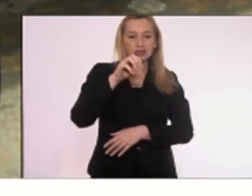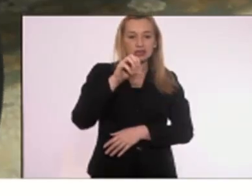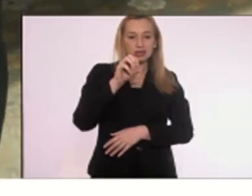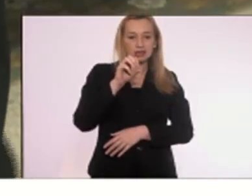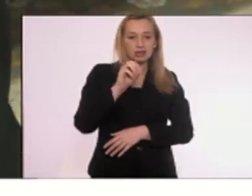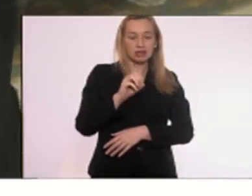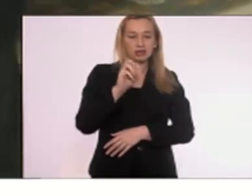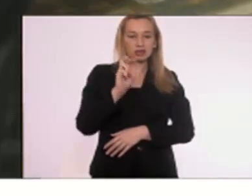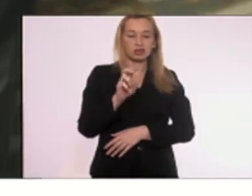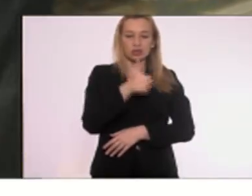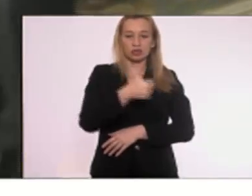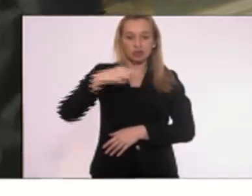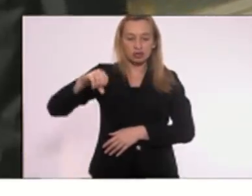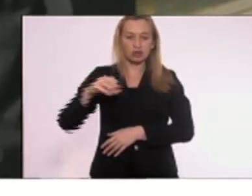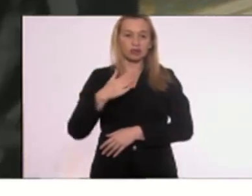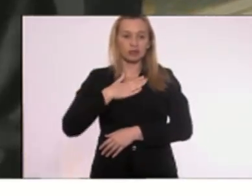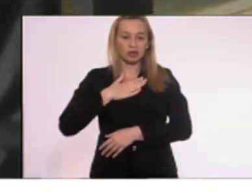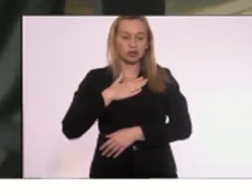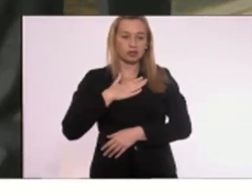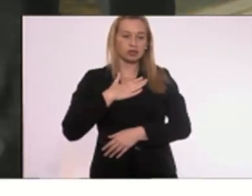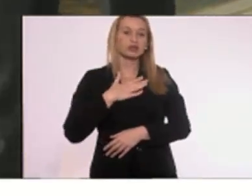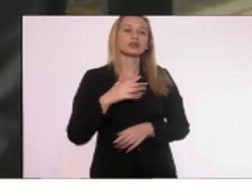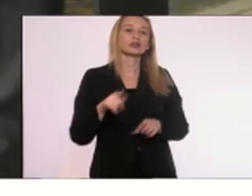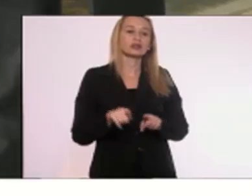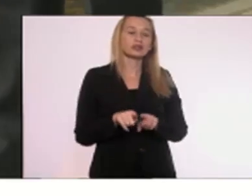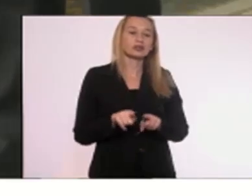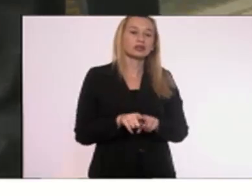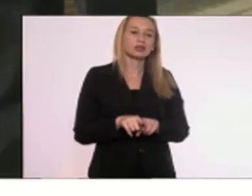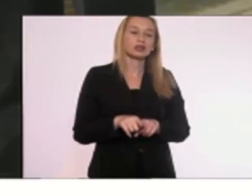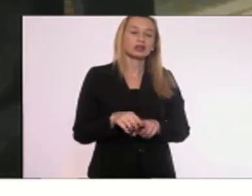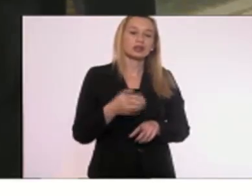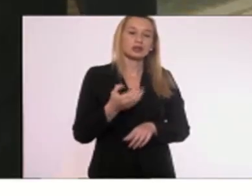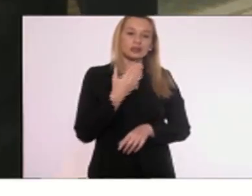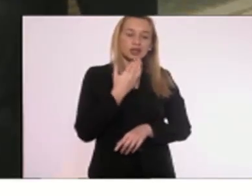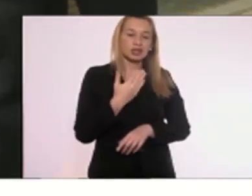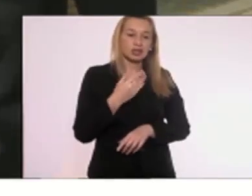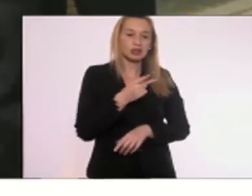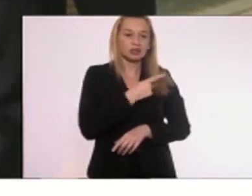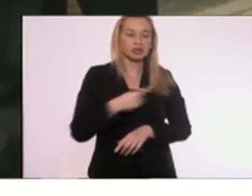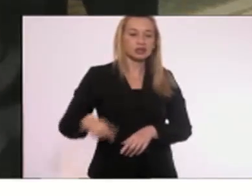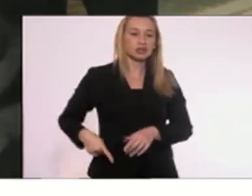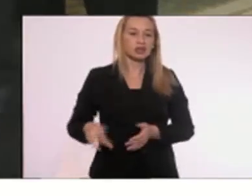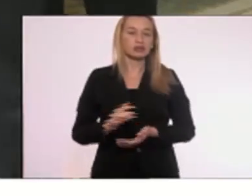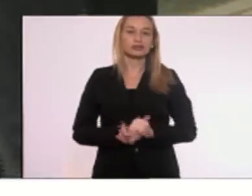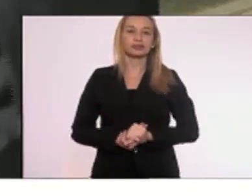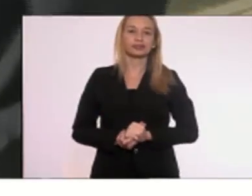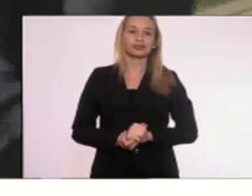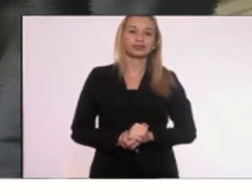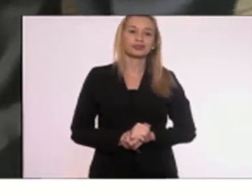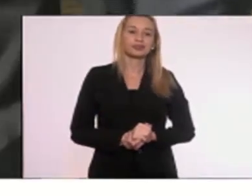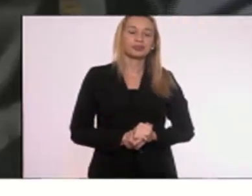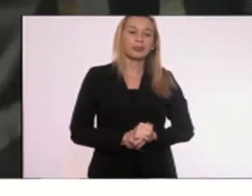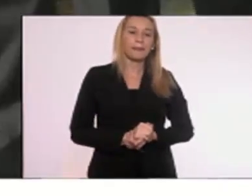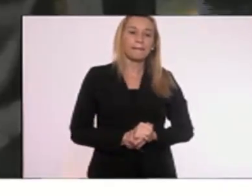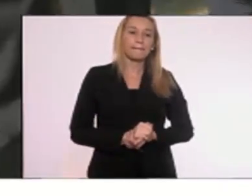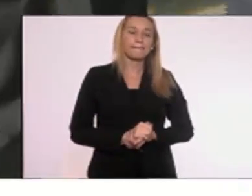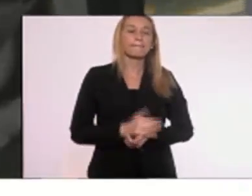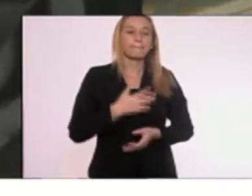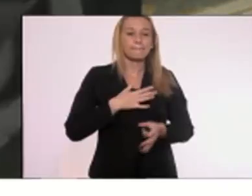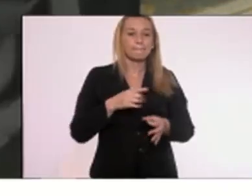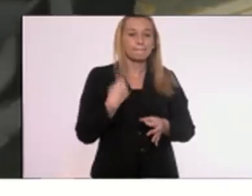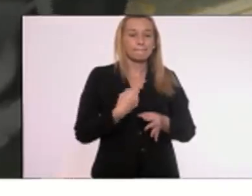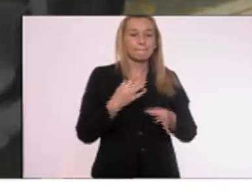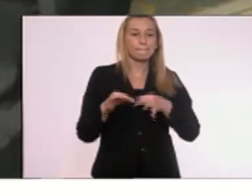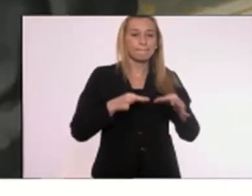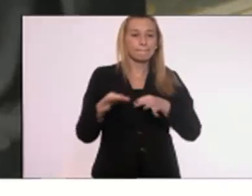autoria, que inclusive também tem a coautoria de Vossa Excelência. O pedido se deve ao fato do nosso projeto